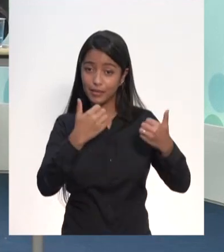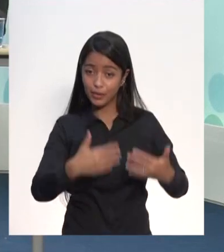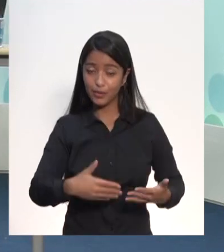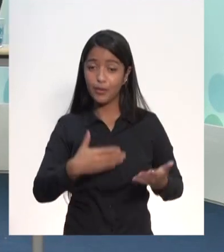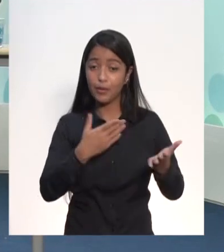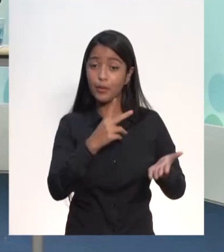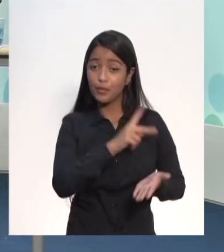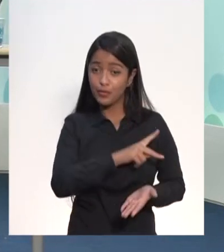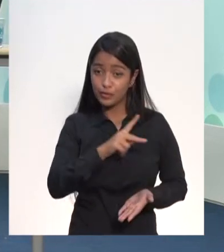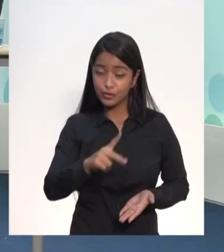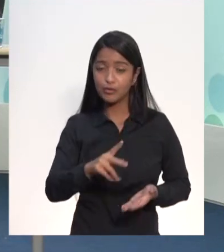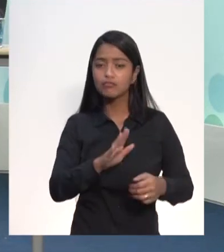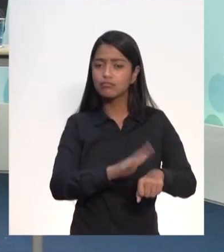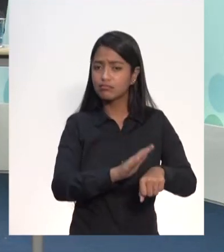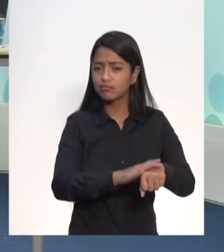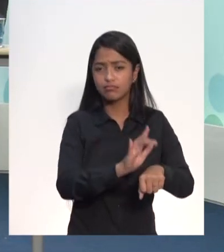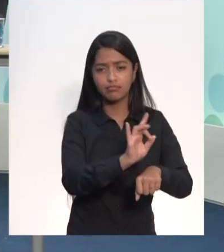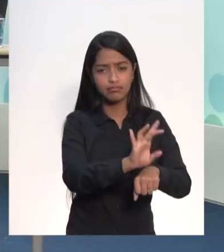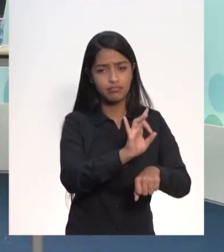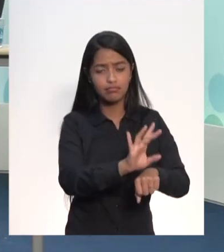tem total autonomia de